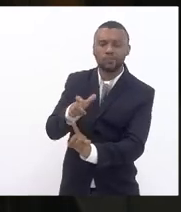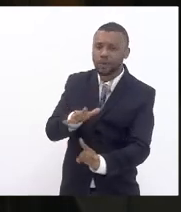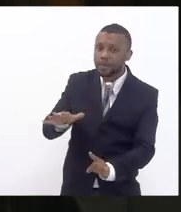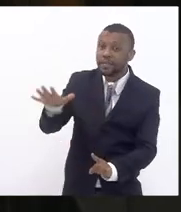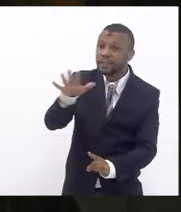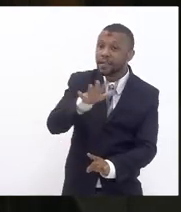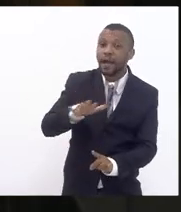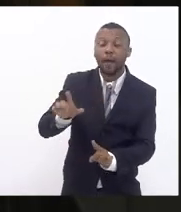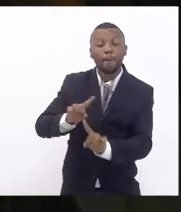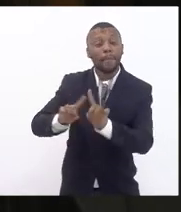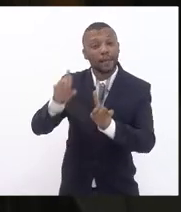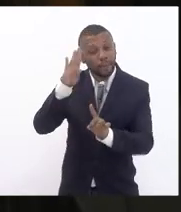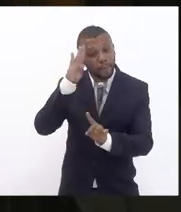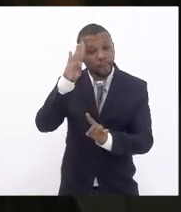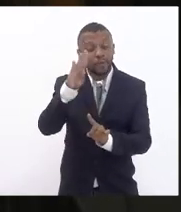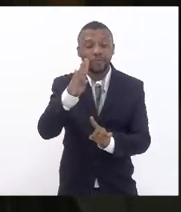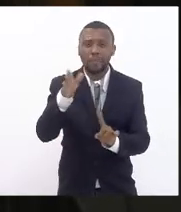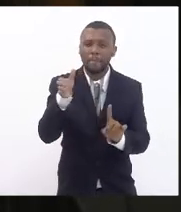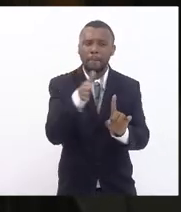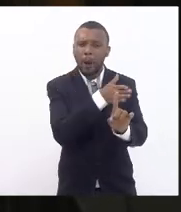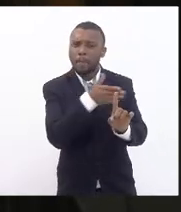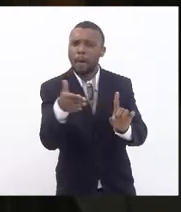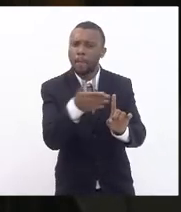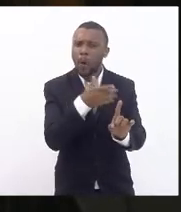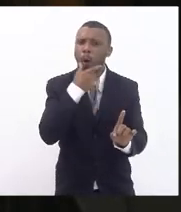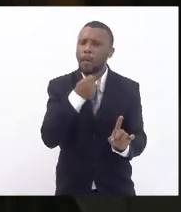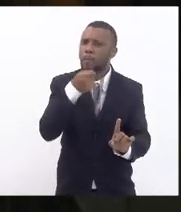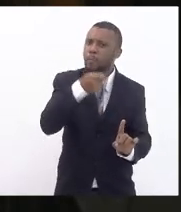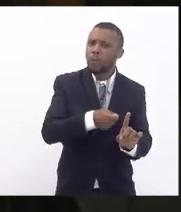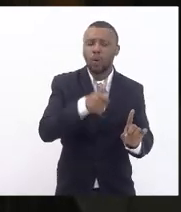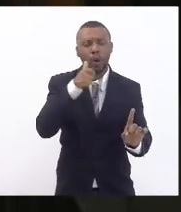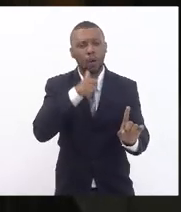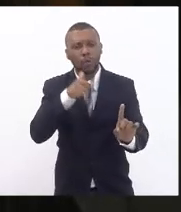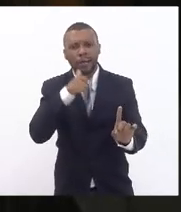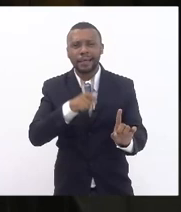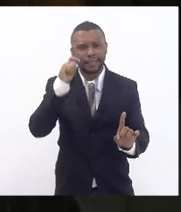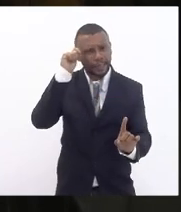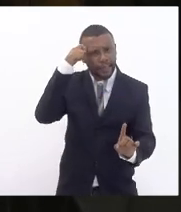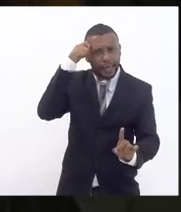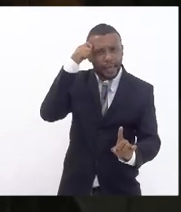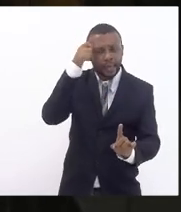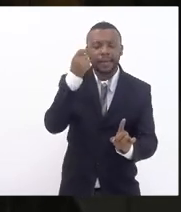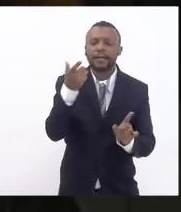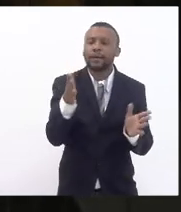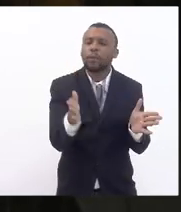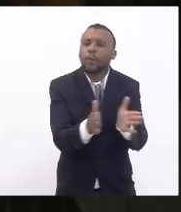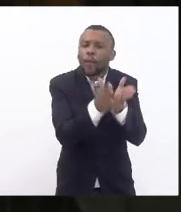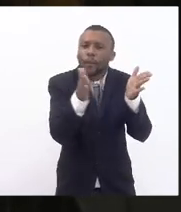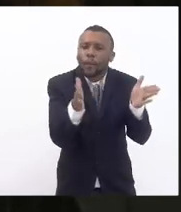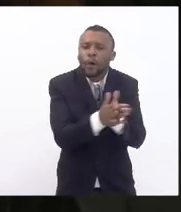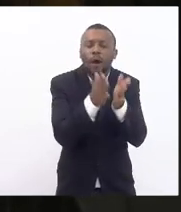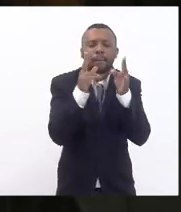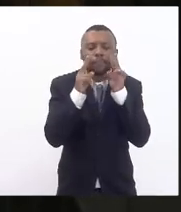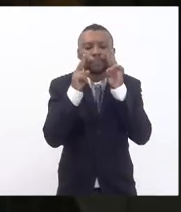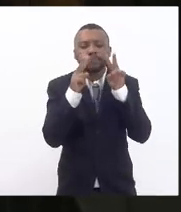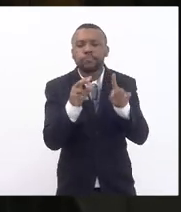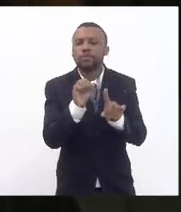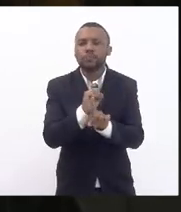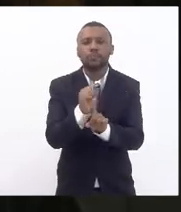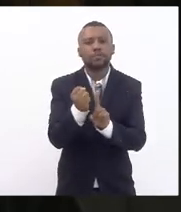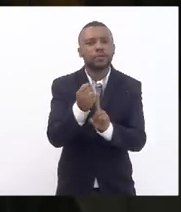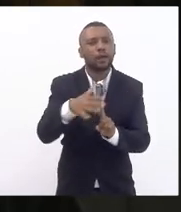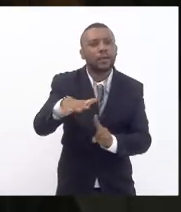mas se pratica muito veementemente contra as mulheres negras, mas, enfim, vulneráveis do ponto de vista social, de modo